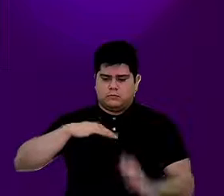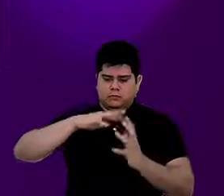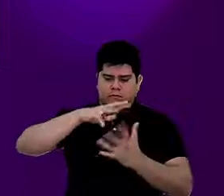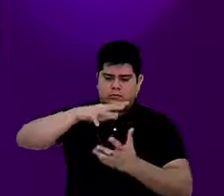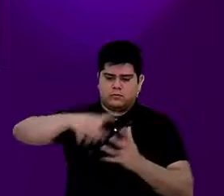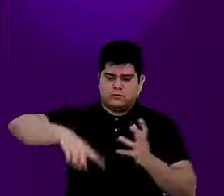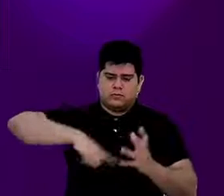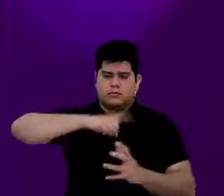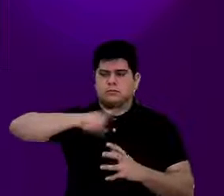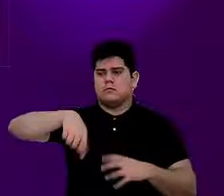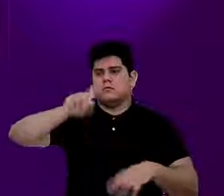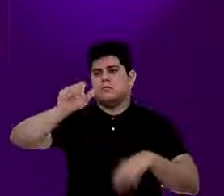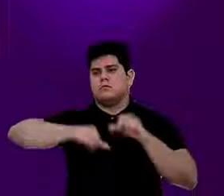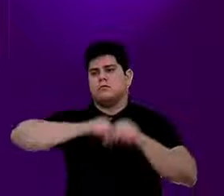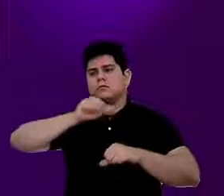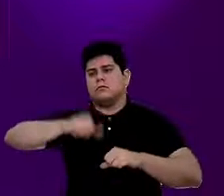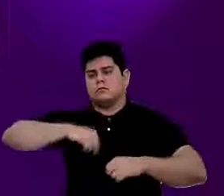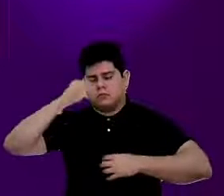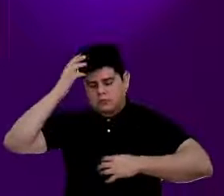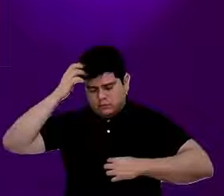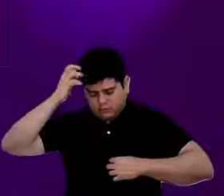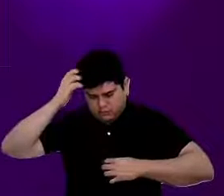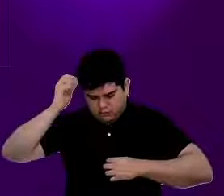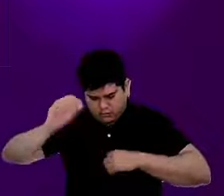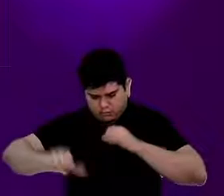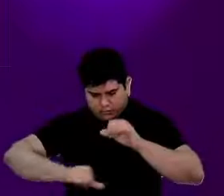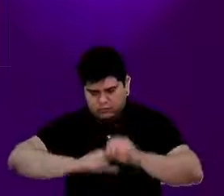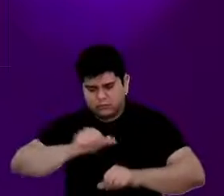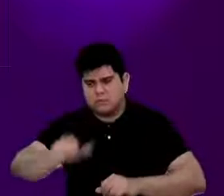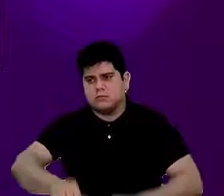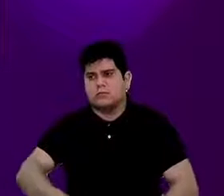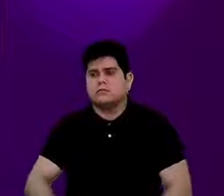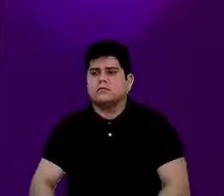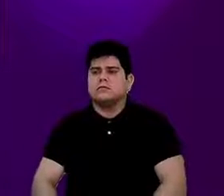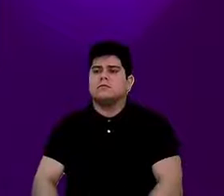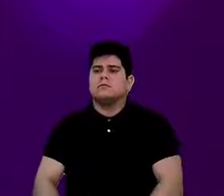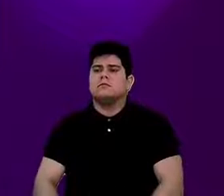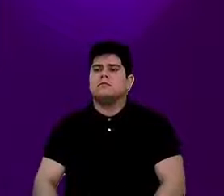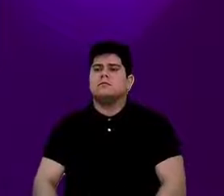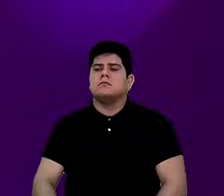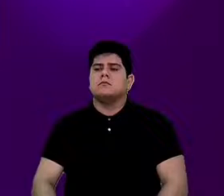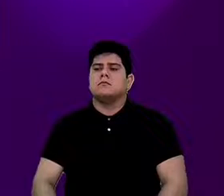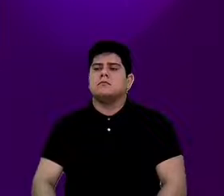a mudança do Homo sapiens para o Homo conscience.